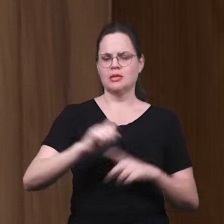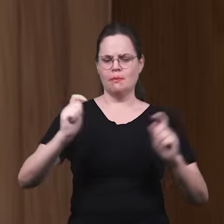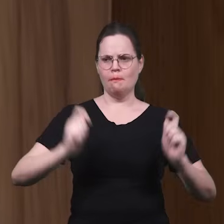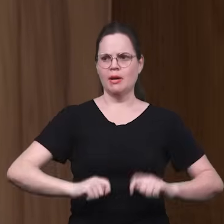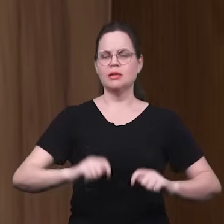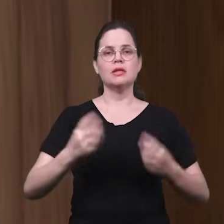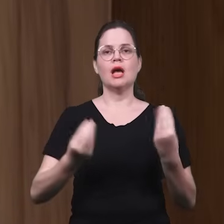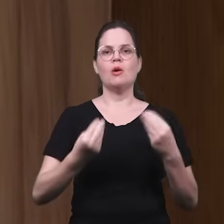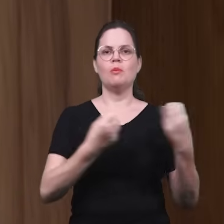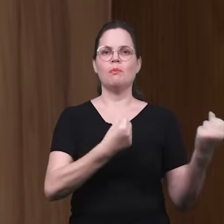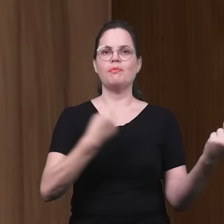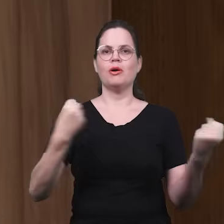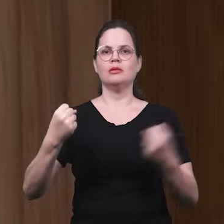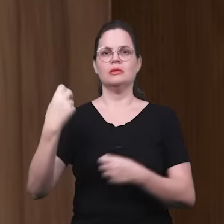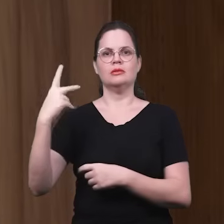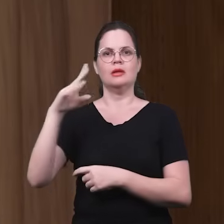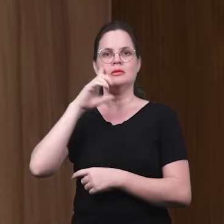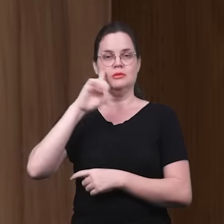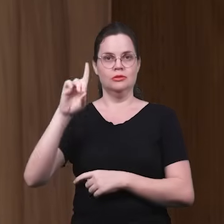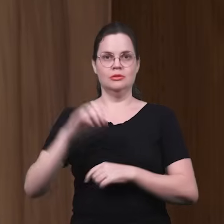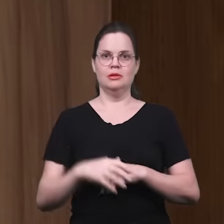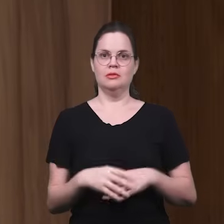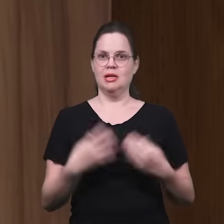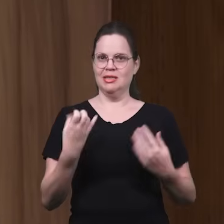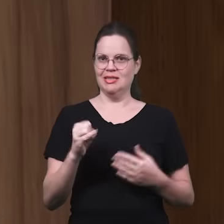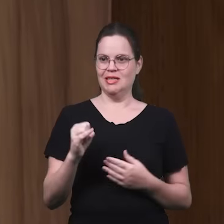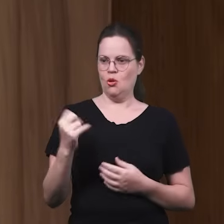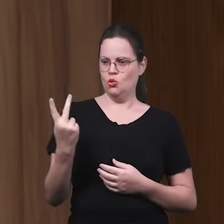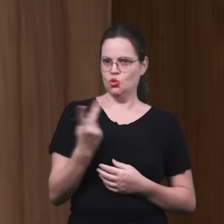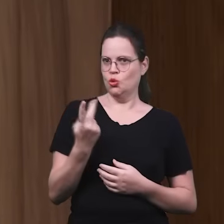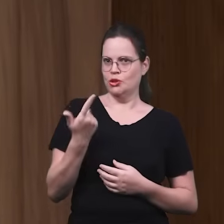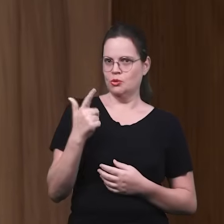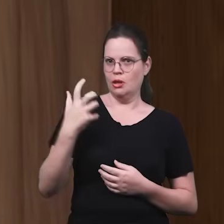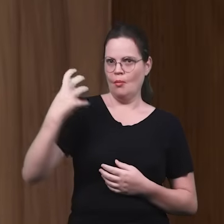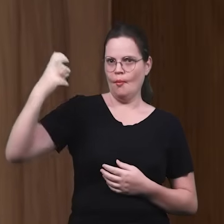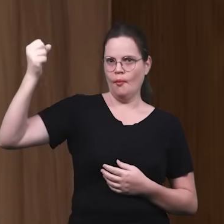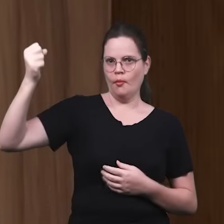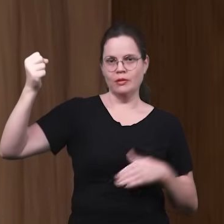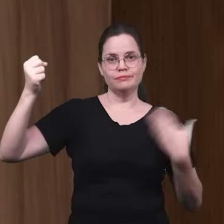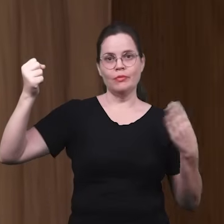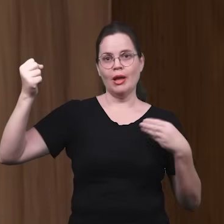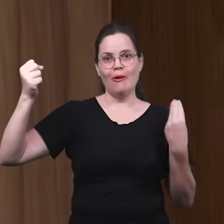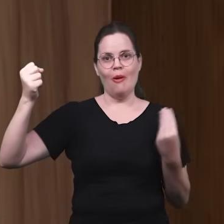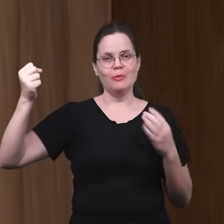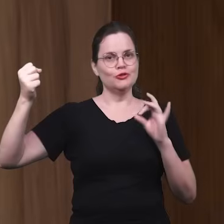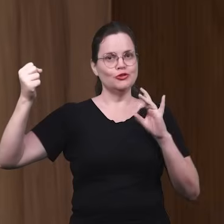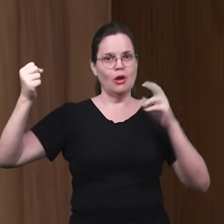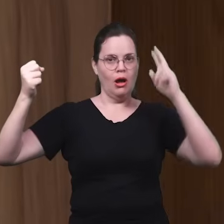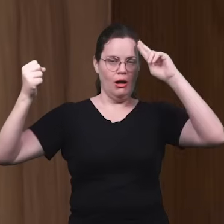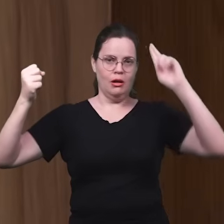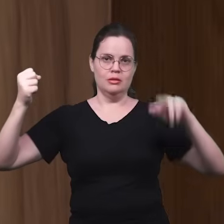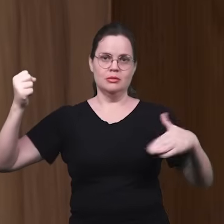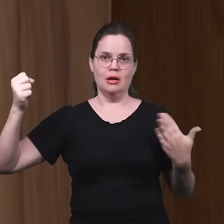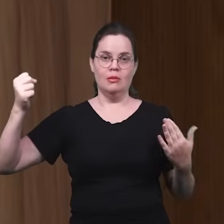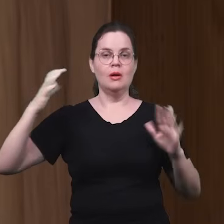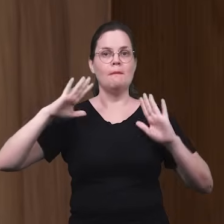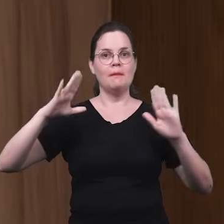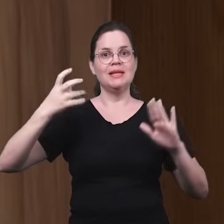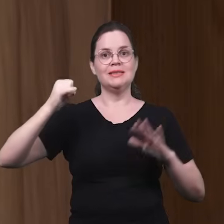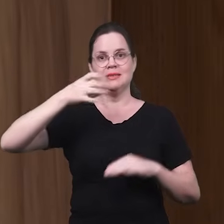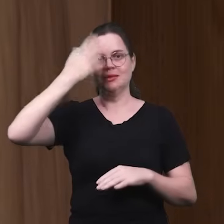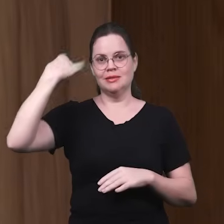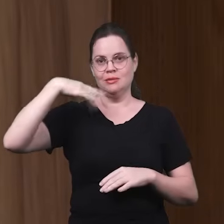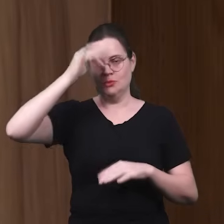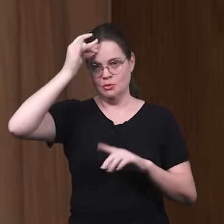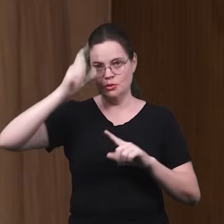Temos letra, temos aquilo que a letra mata, não é? Mas o Espírito vivifica. Porque a palavra de Deus é viva